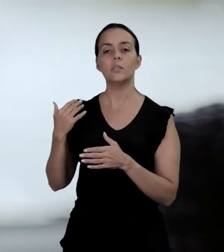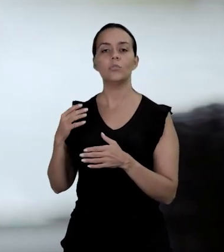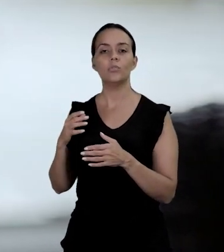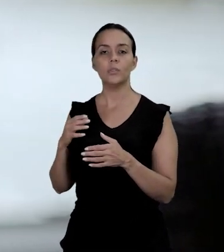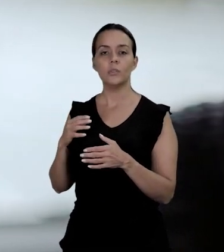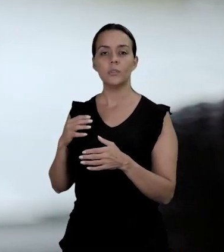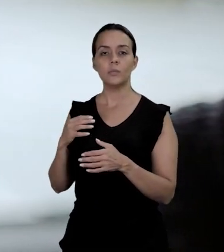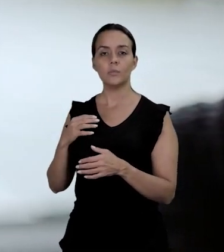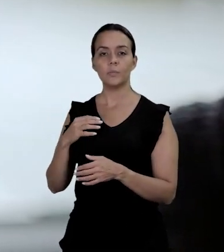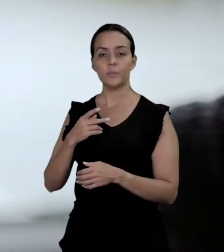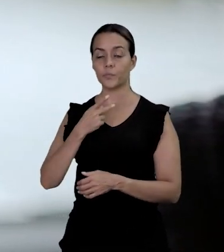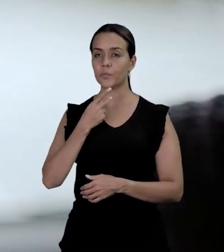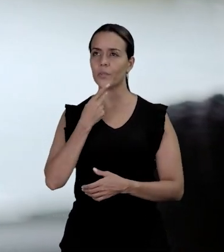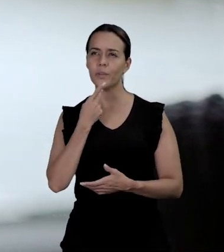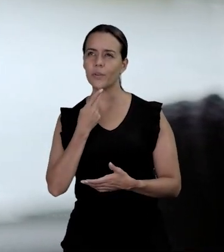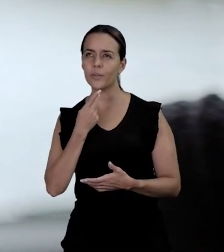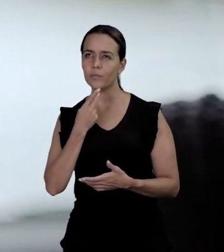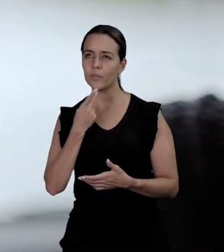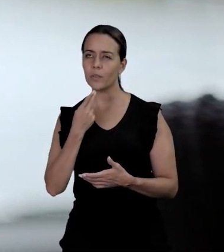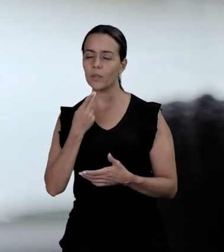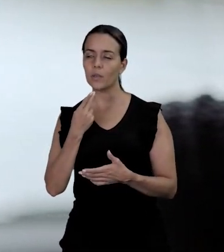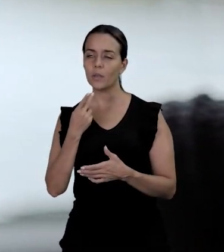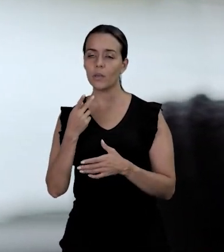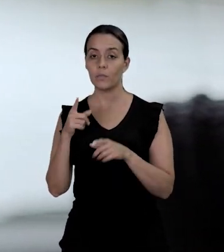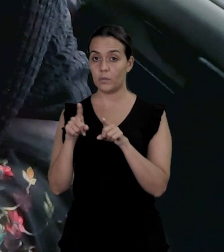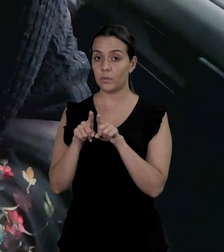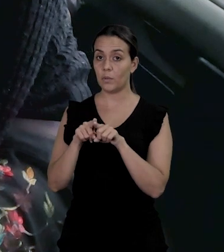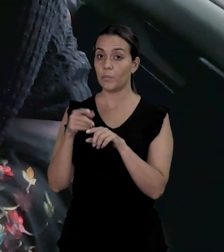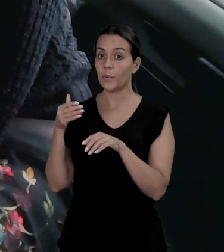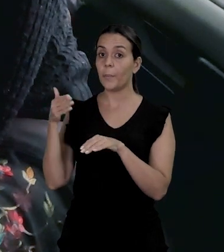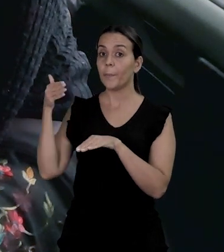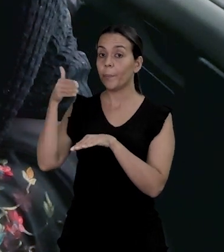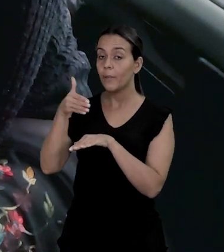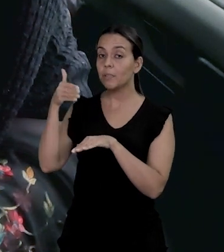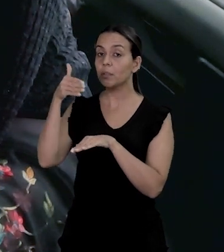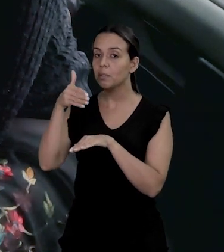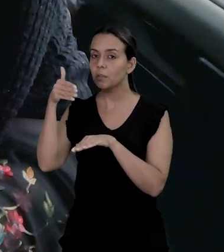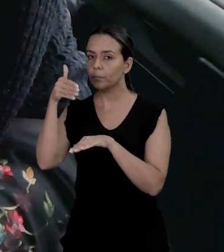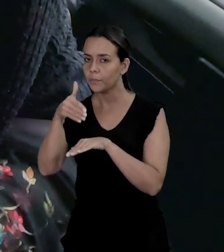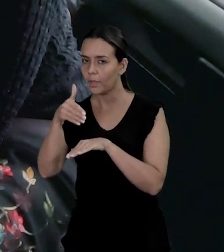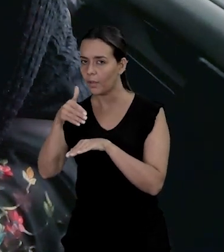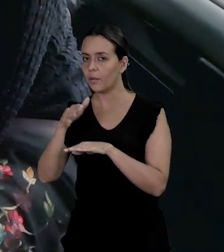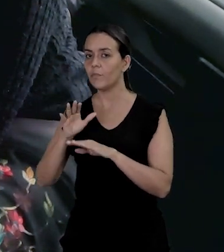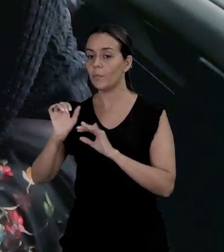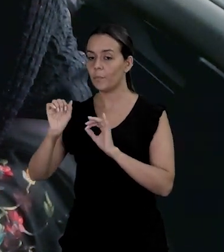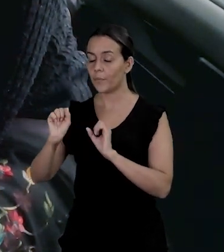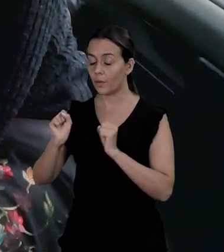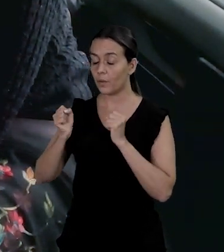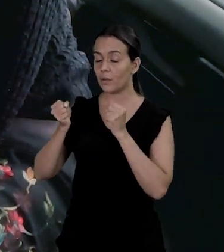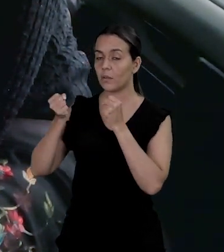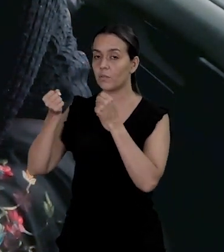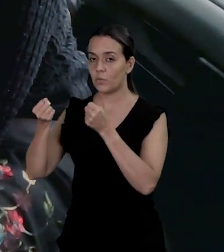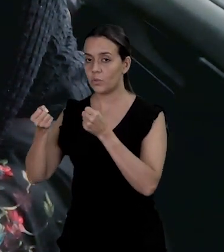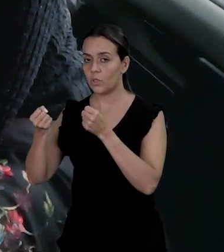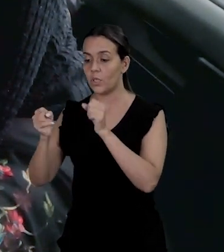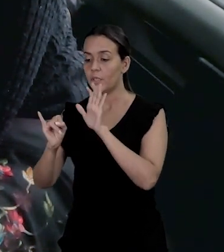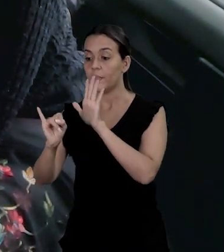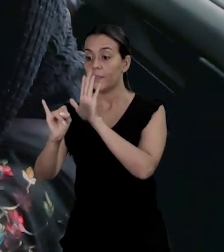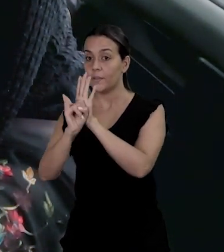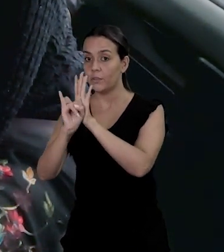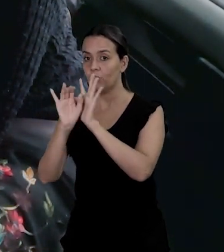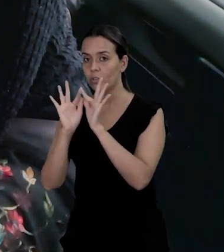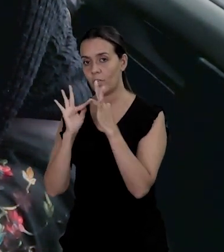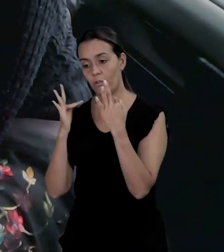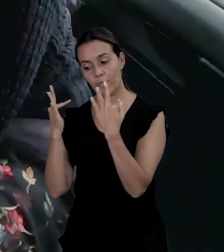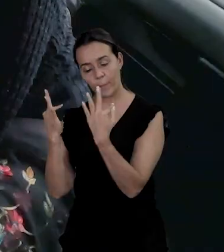enquanto ainda era cardeal Karol Wojtyła, ele participa de um movimento